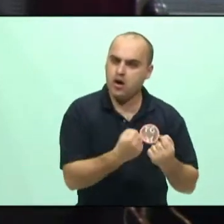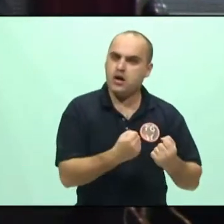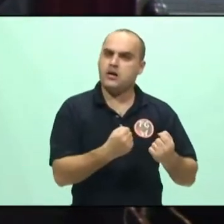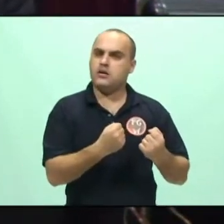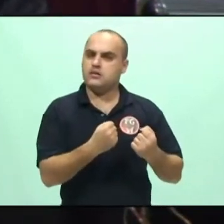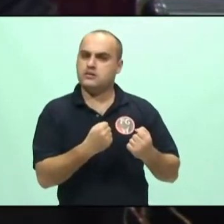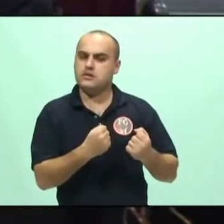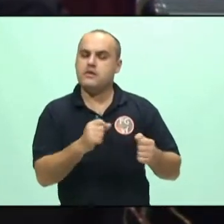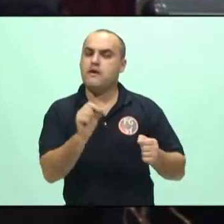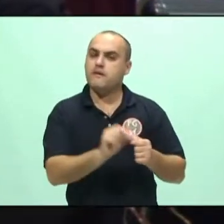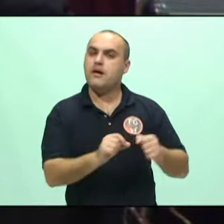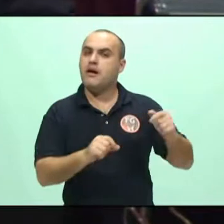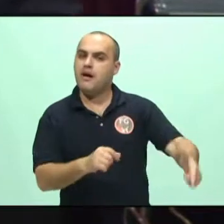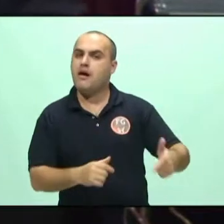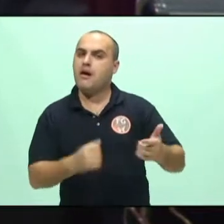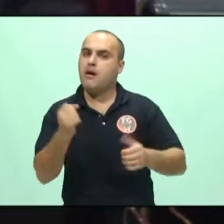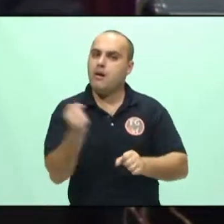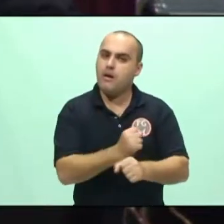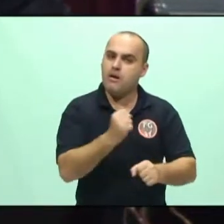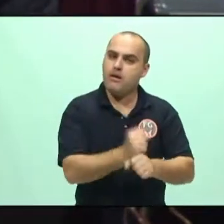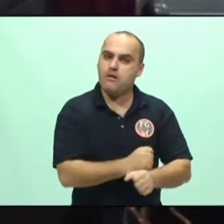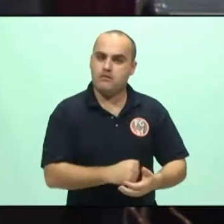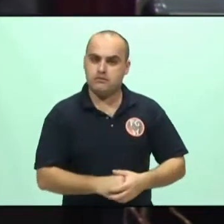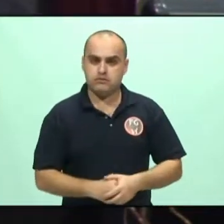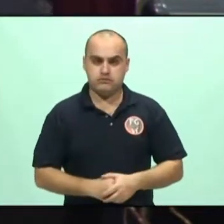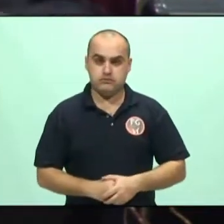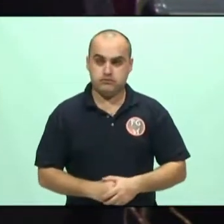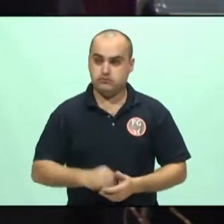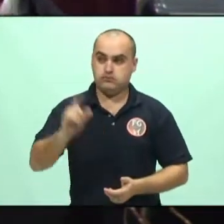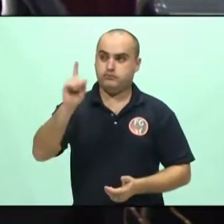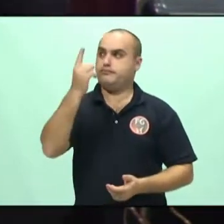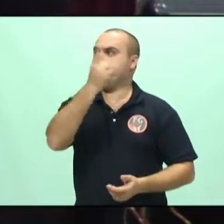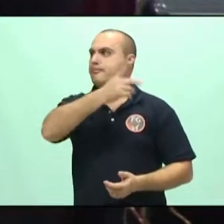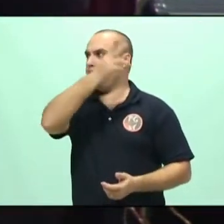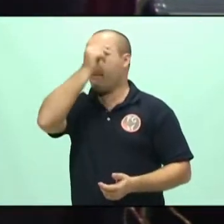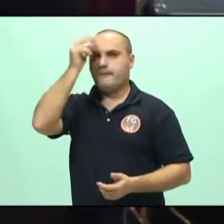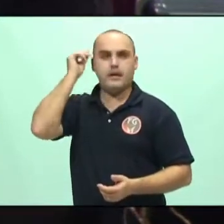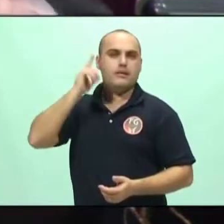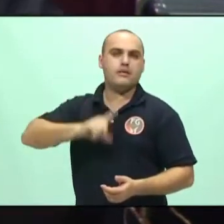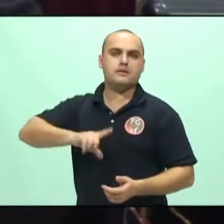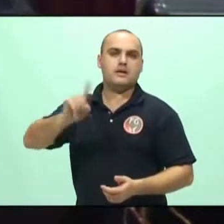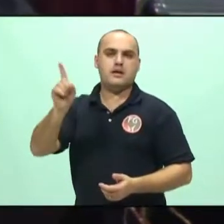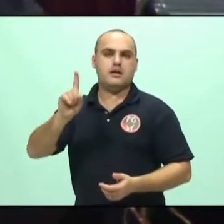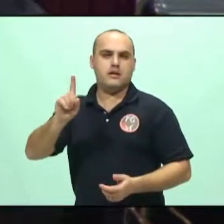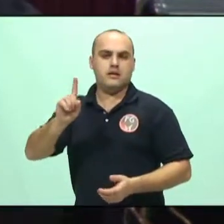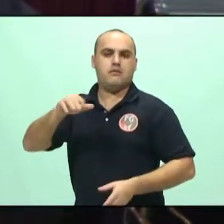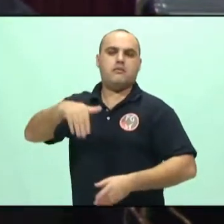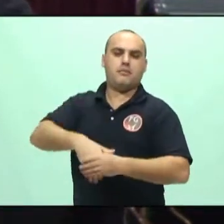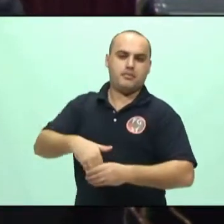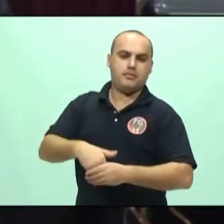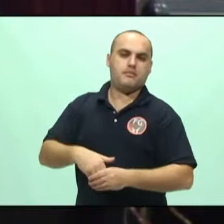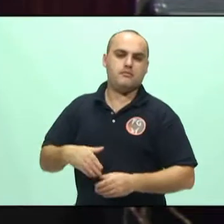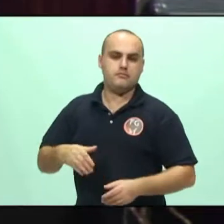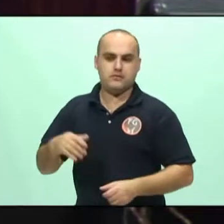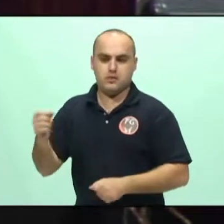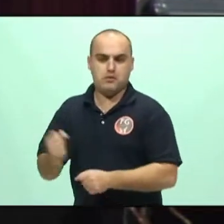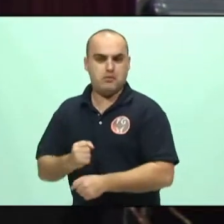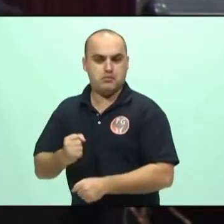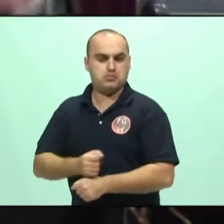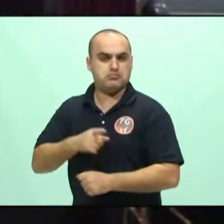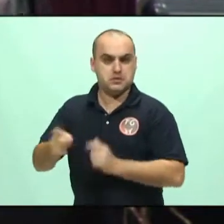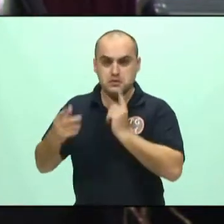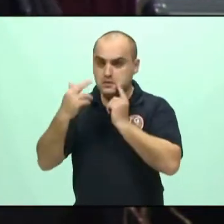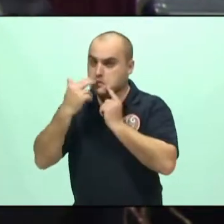esse tipo de obra que não é qualquer Prefeito com condições de reeleição que faz obras nesse sentido não